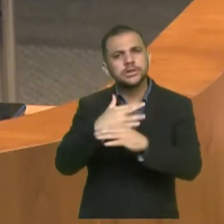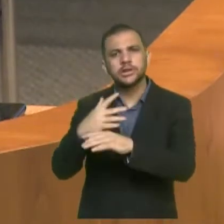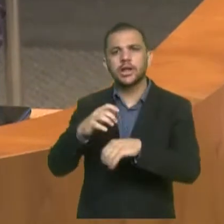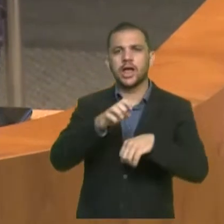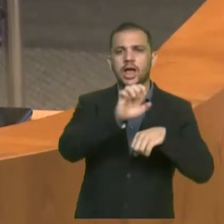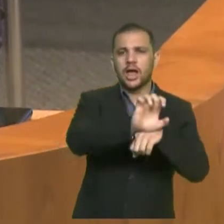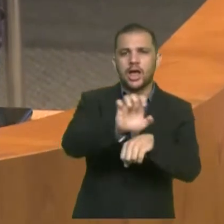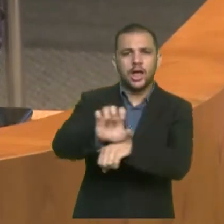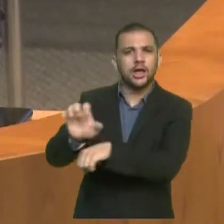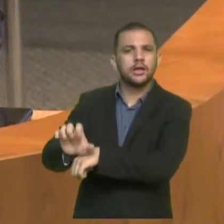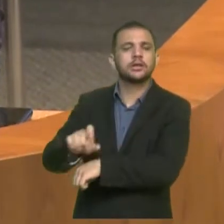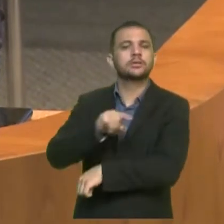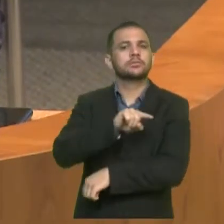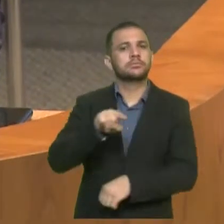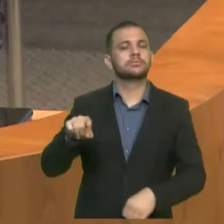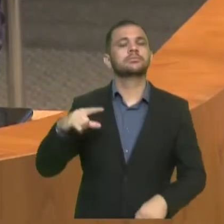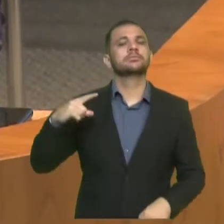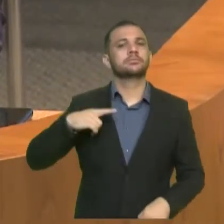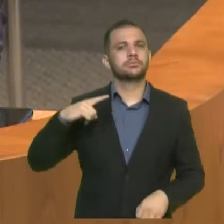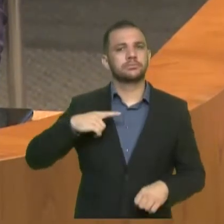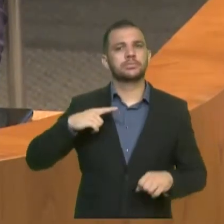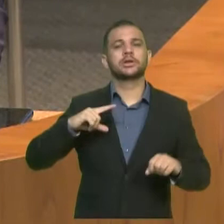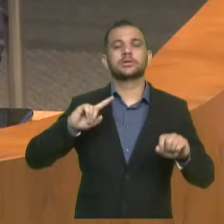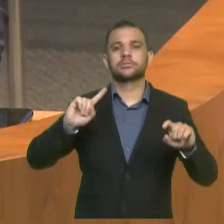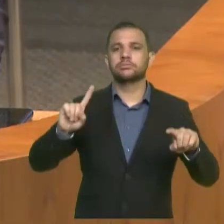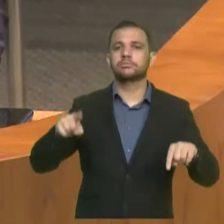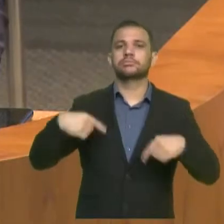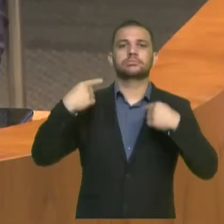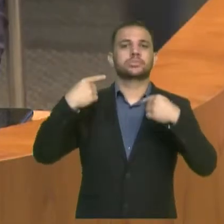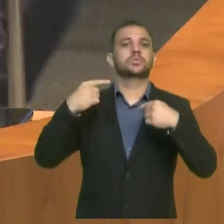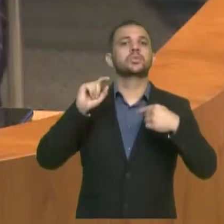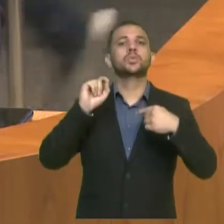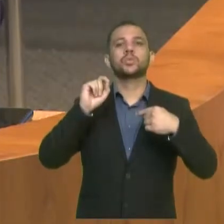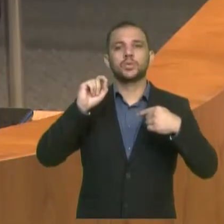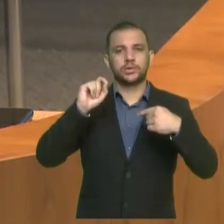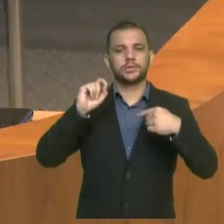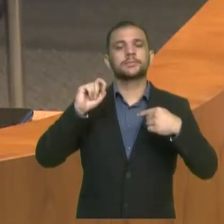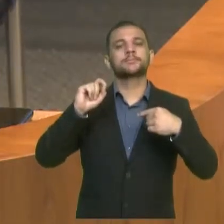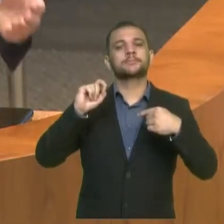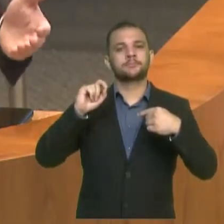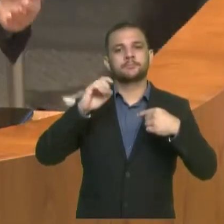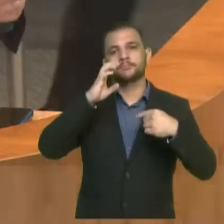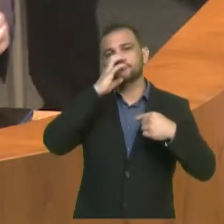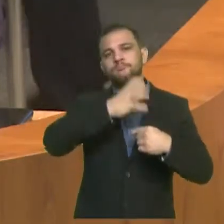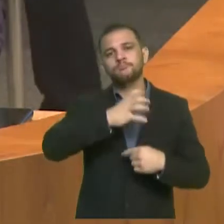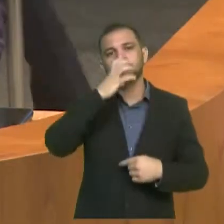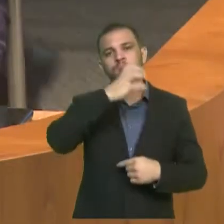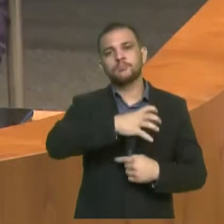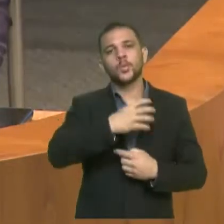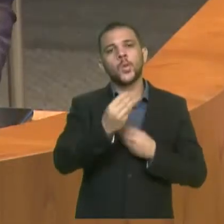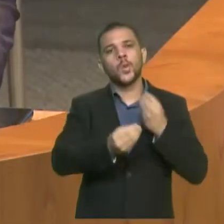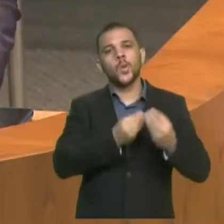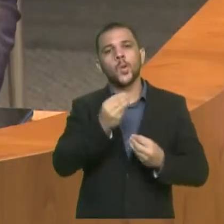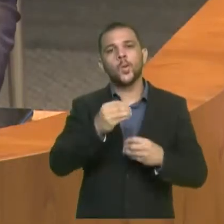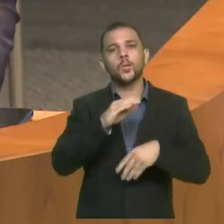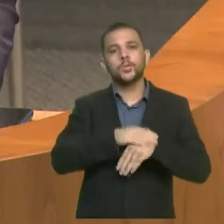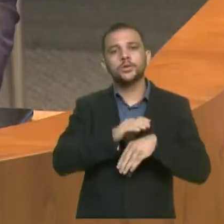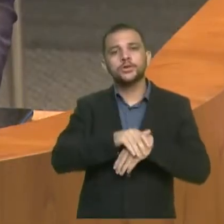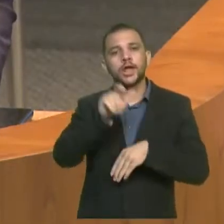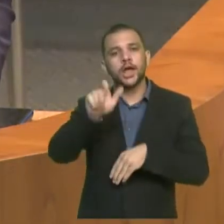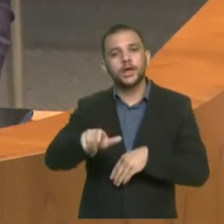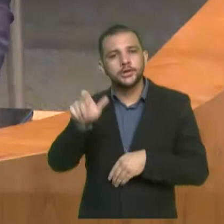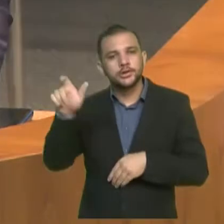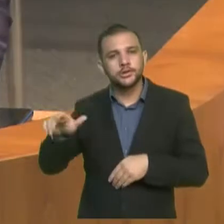acabaram enfrentando graves denúncias de má conduta dos gestores públicos, de